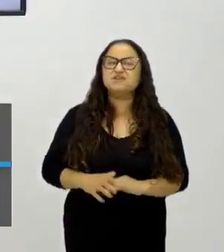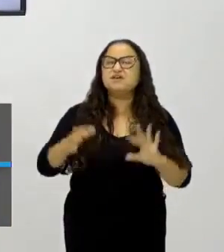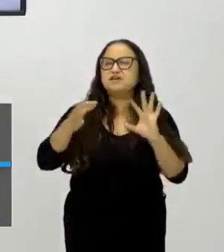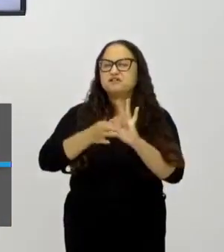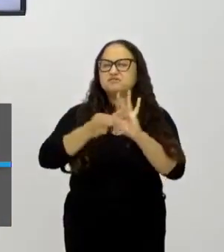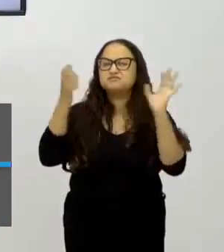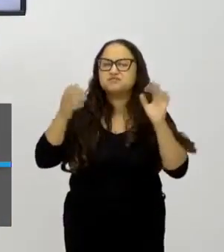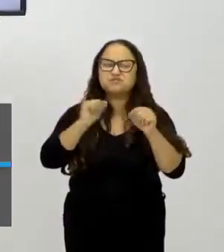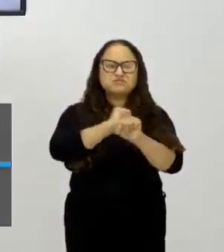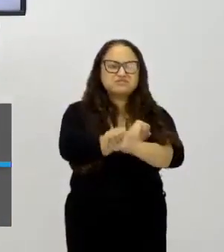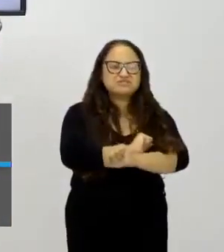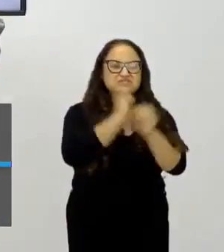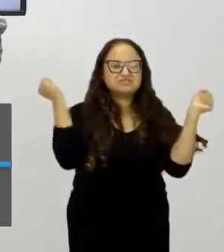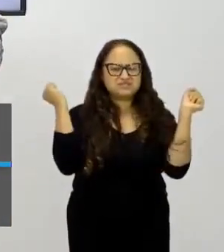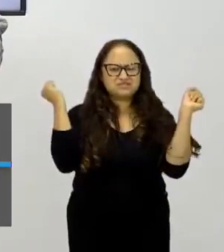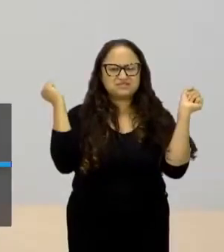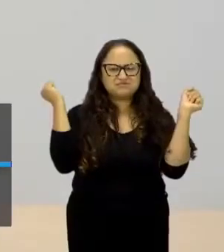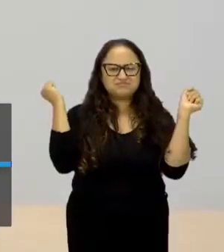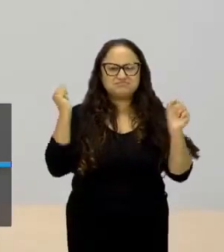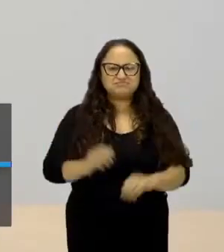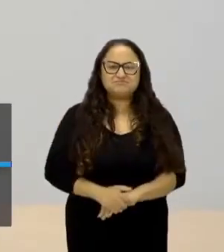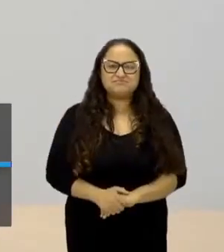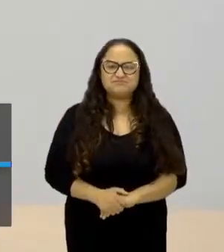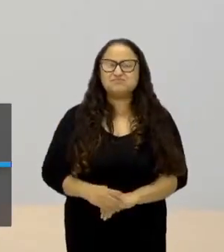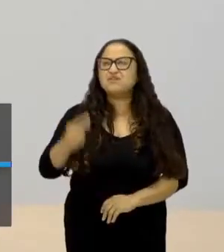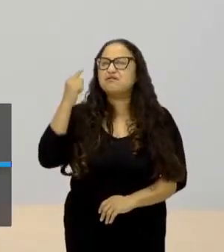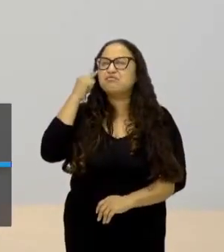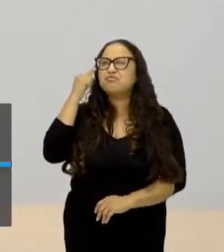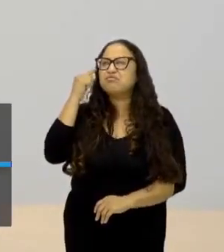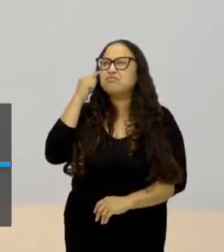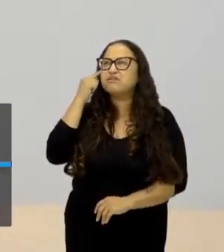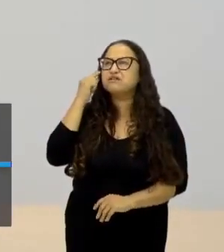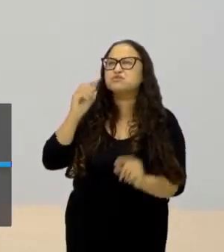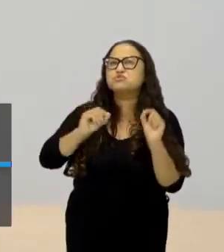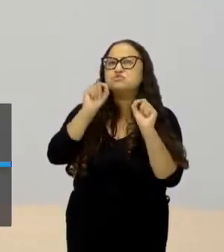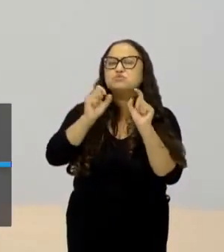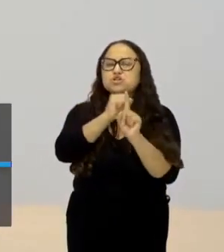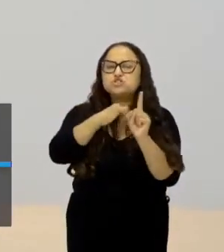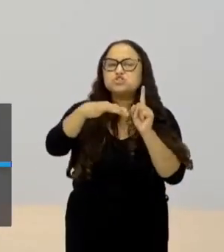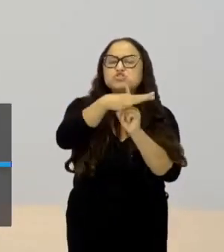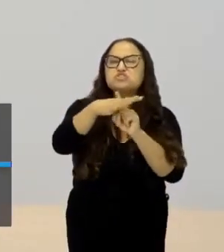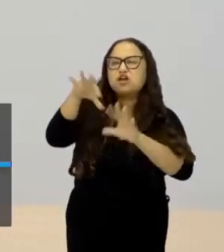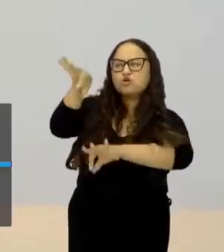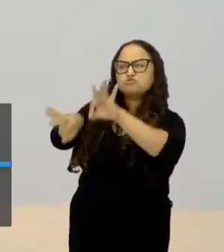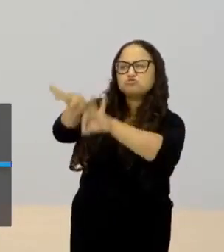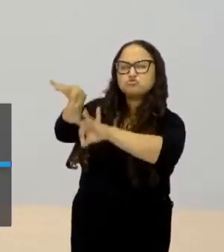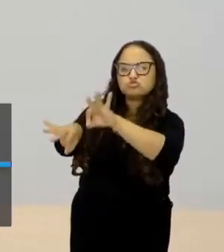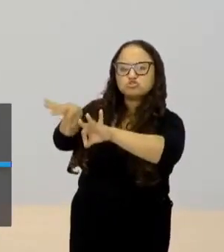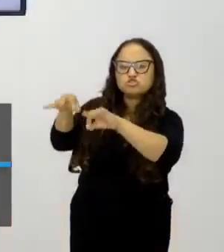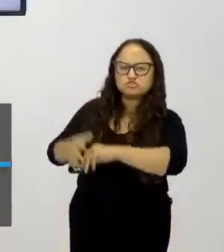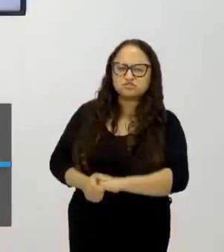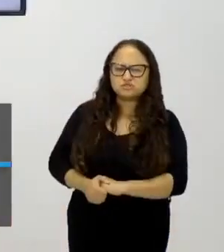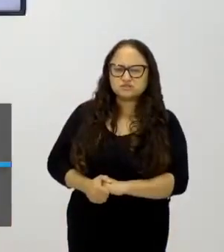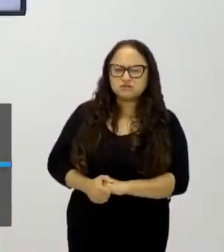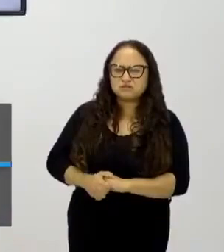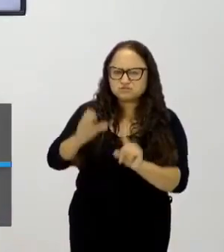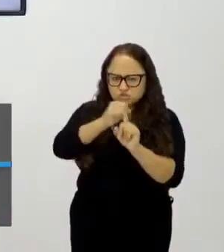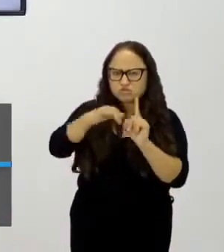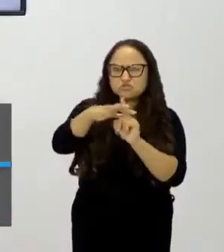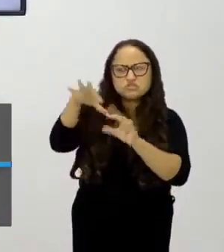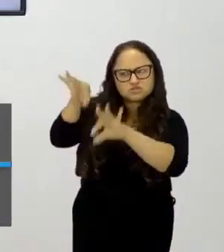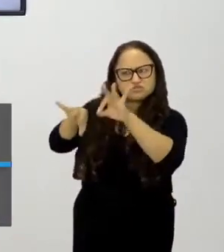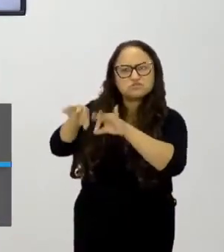né? Liberdade aí da escravidão. I think it's about social justice. Social